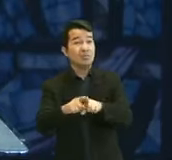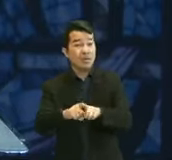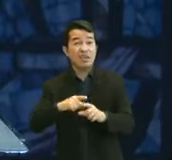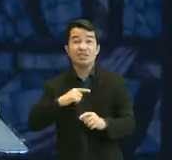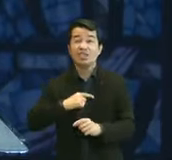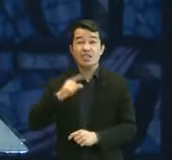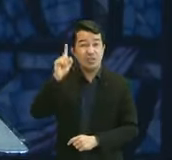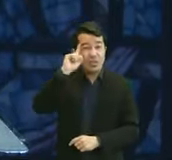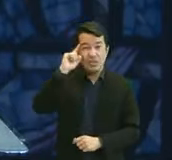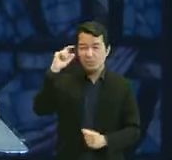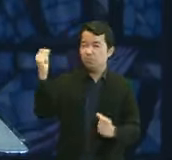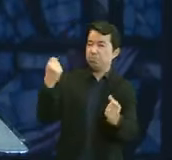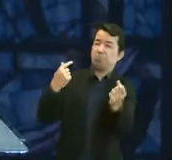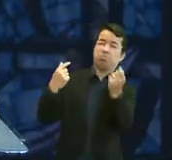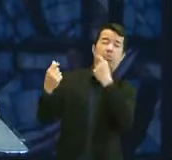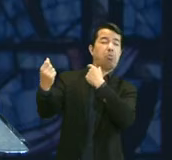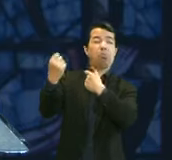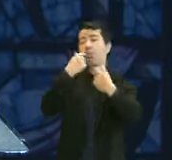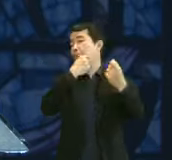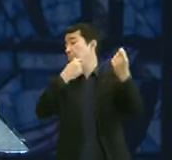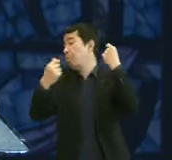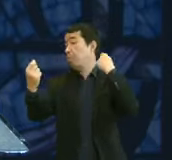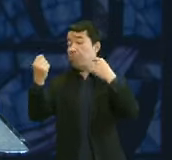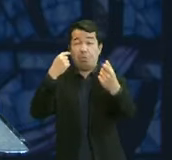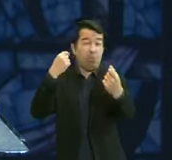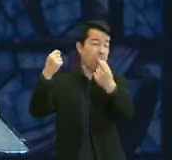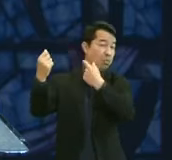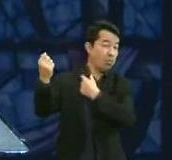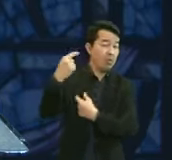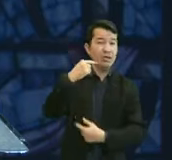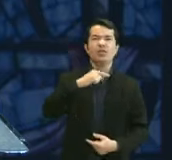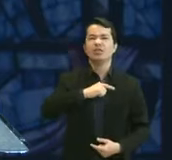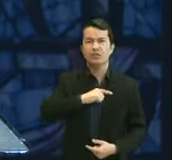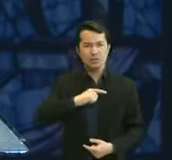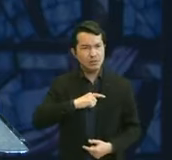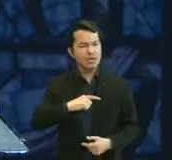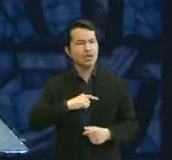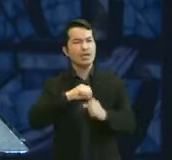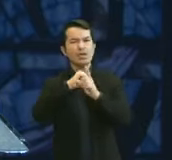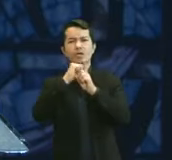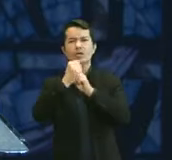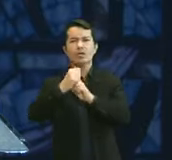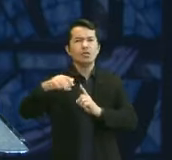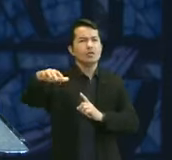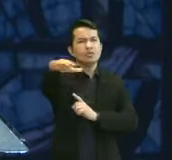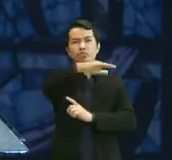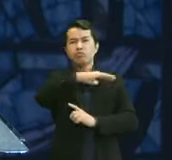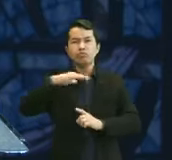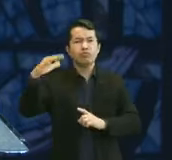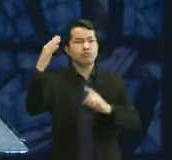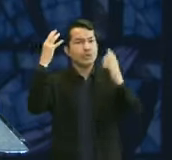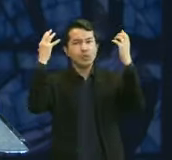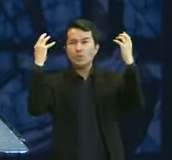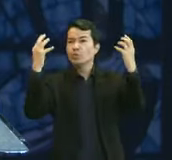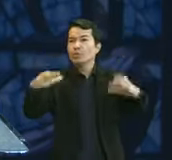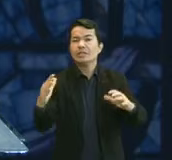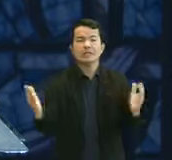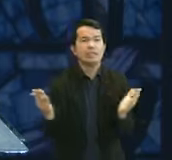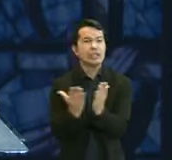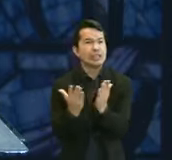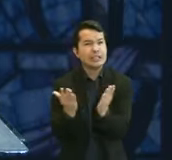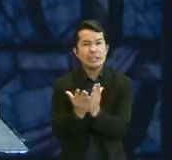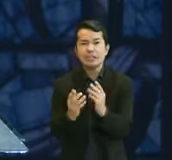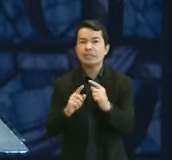sido aviltada por diversos movimentos que assolam esse país. Mas nós